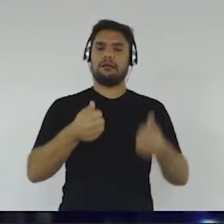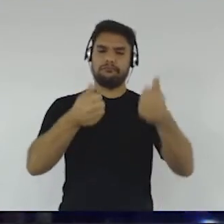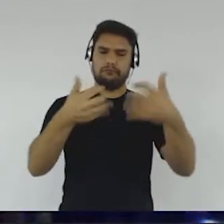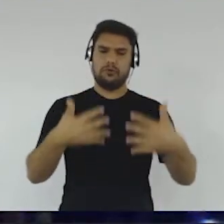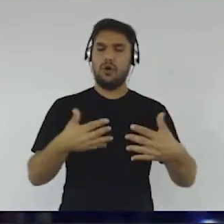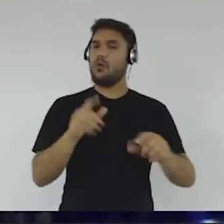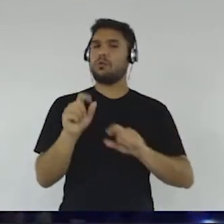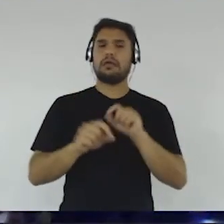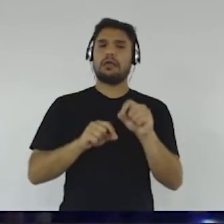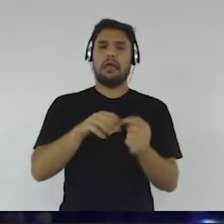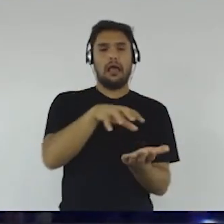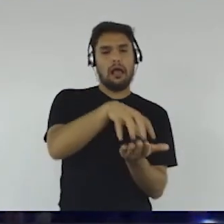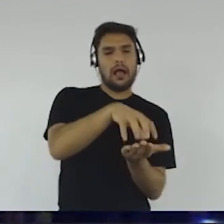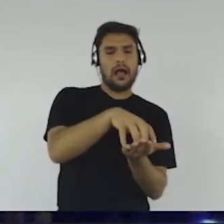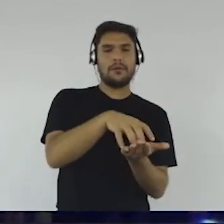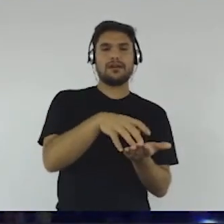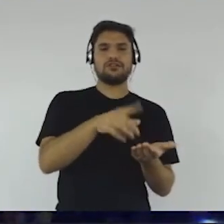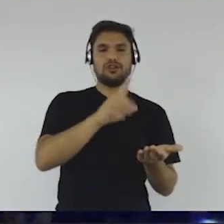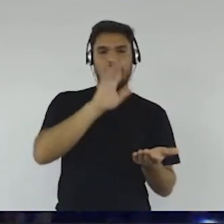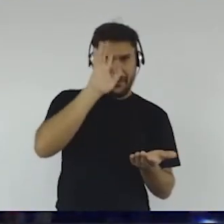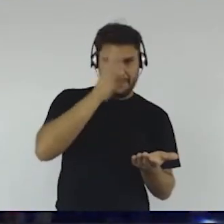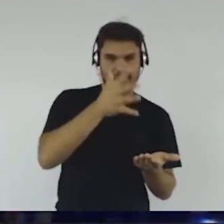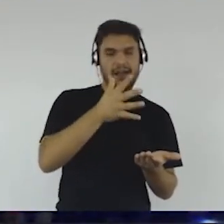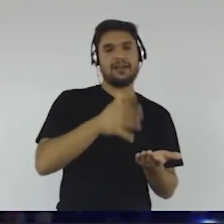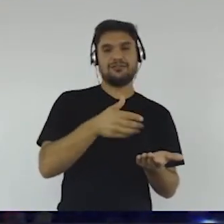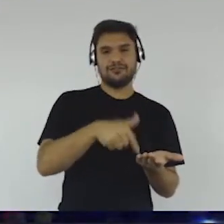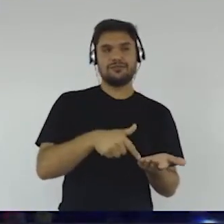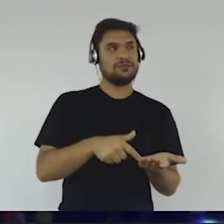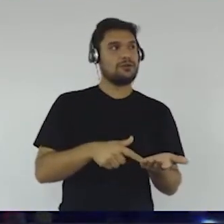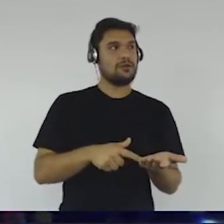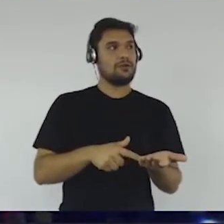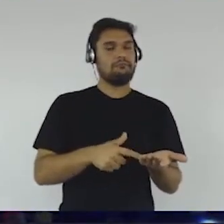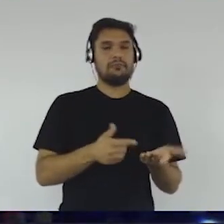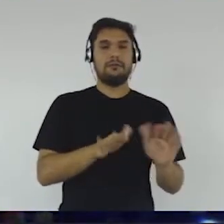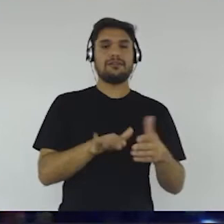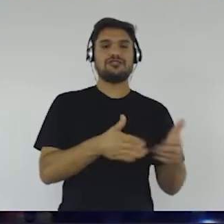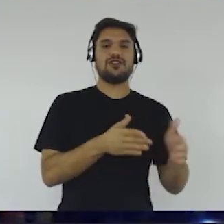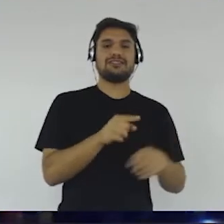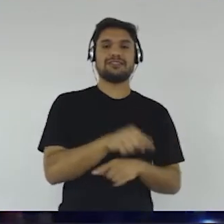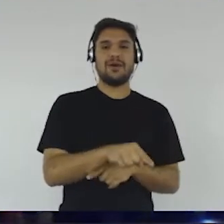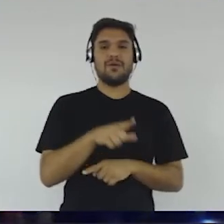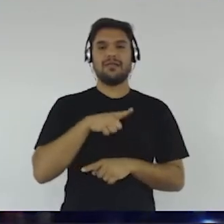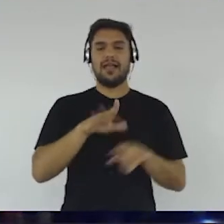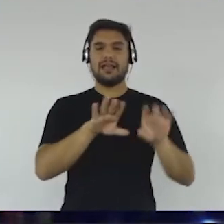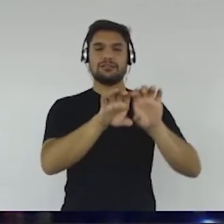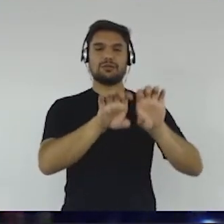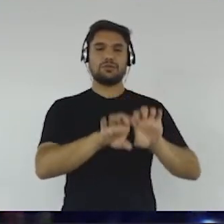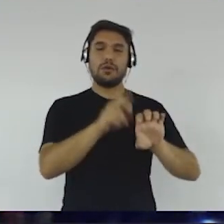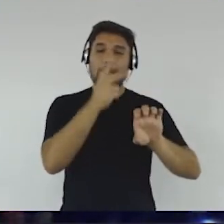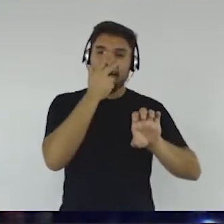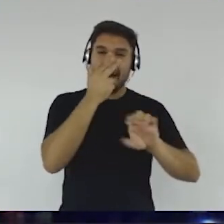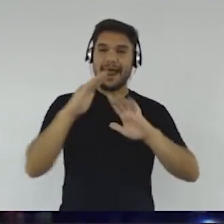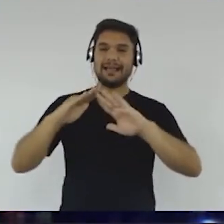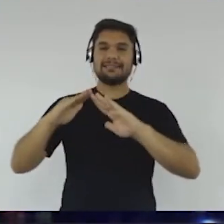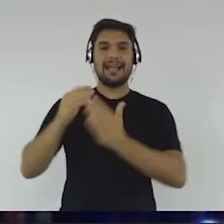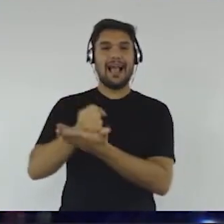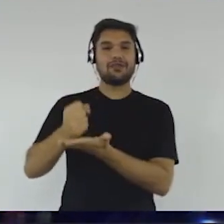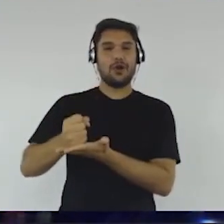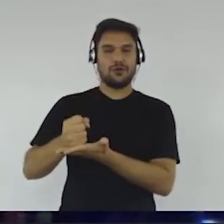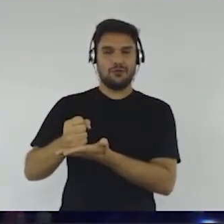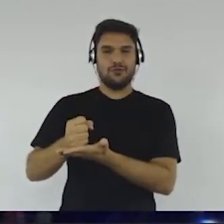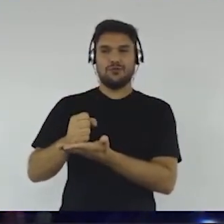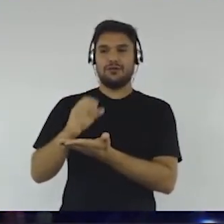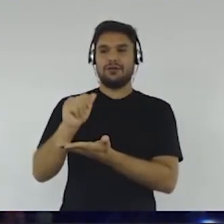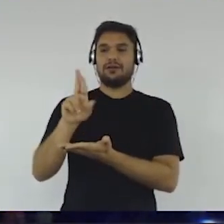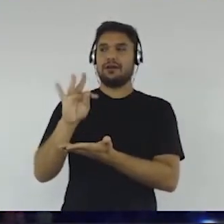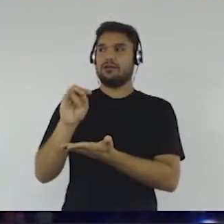arbitragem, uma câmara de mediação e arbitragem. Na verdade, nós temos quase que a estrutura de um cartório, é uma estrutura que tem